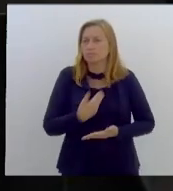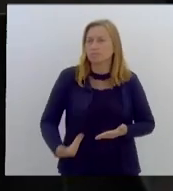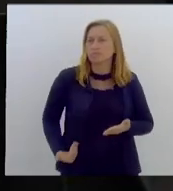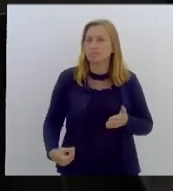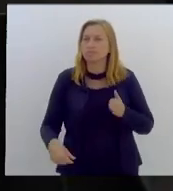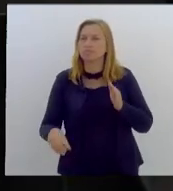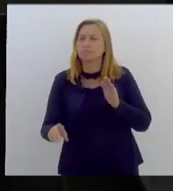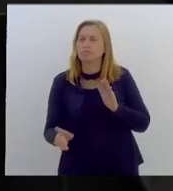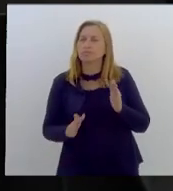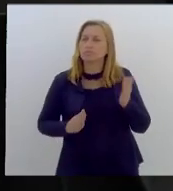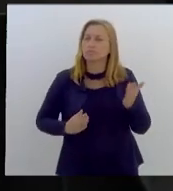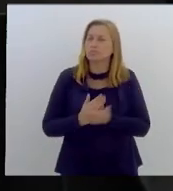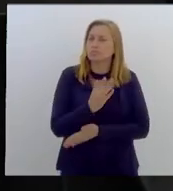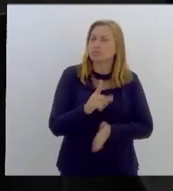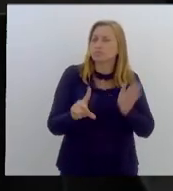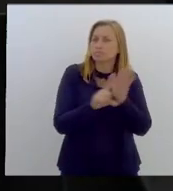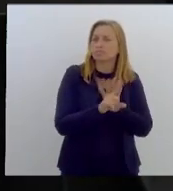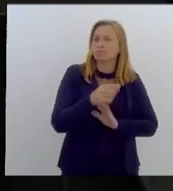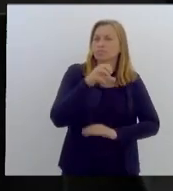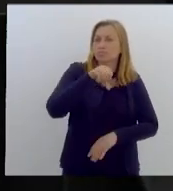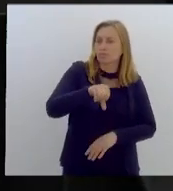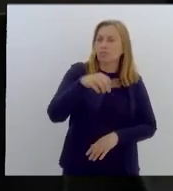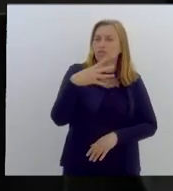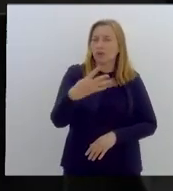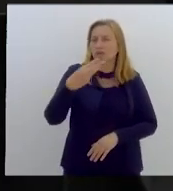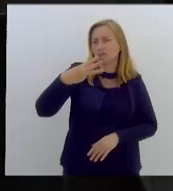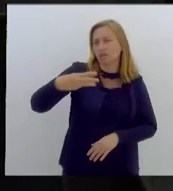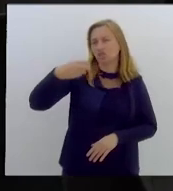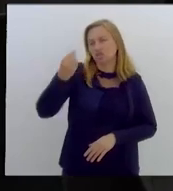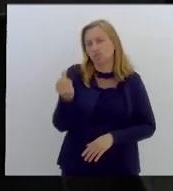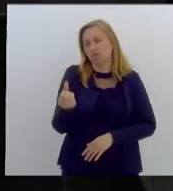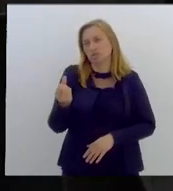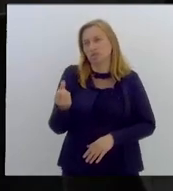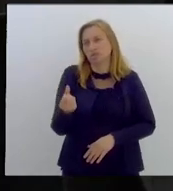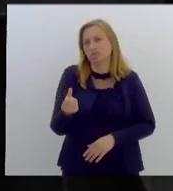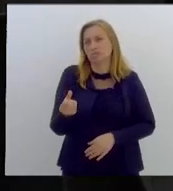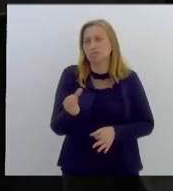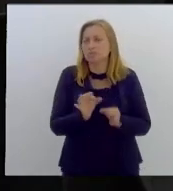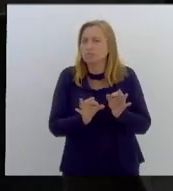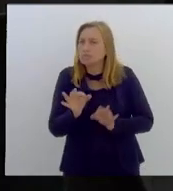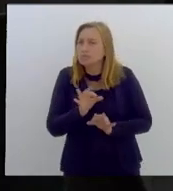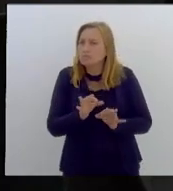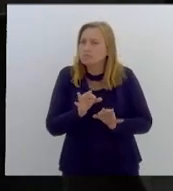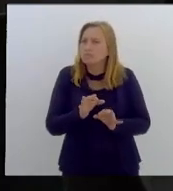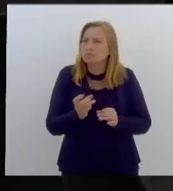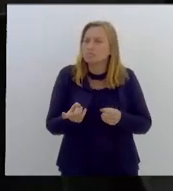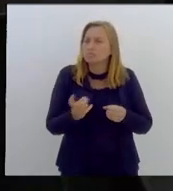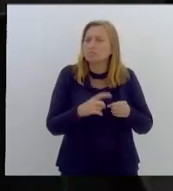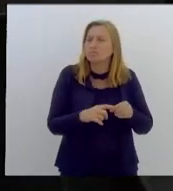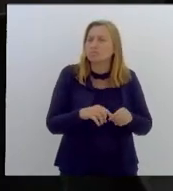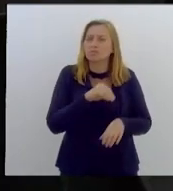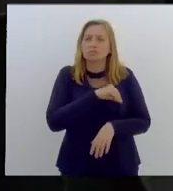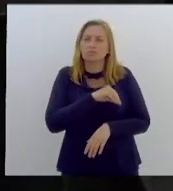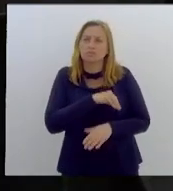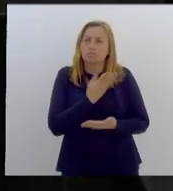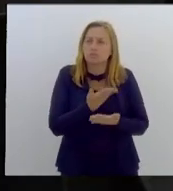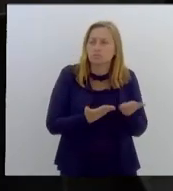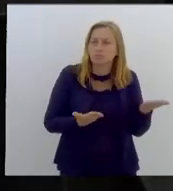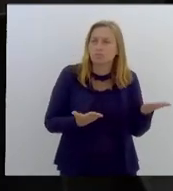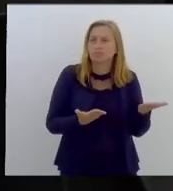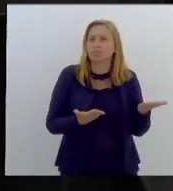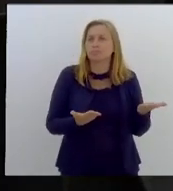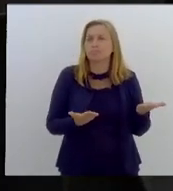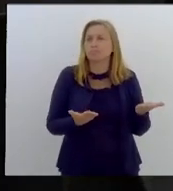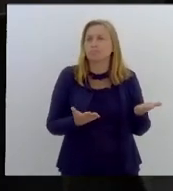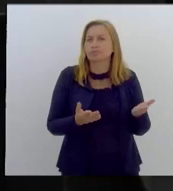aprovou a Lei 9436, que estabeleceu um cronograma de recomposição parcial dessas perdas, dando